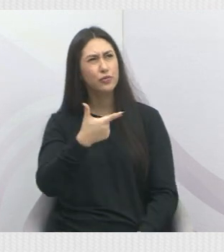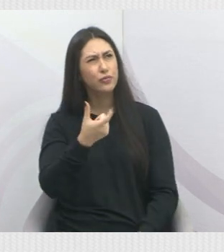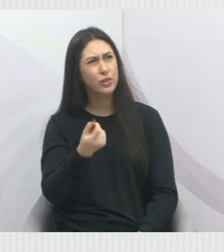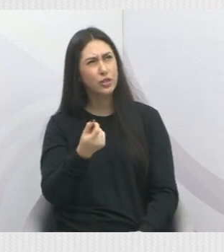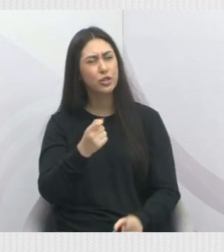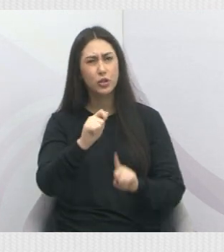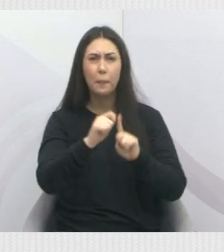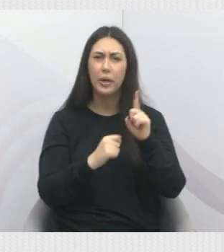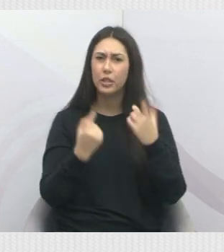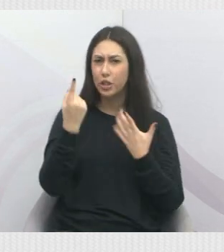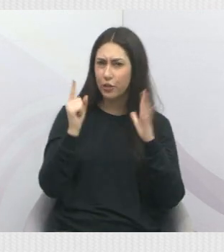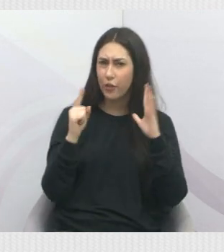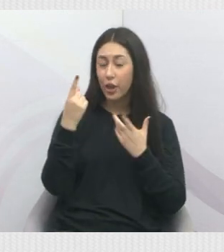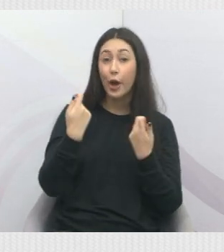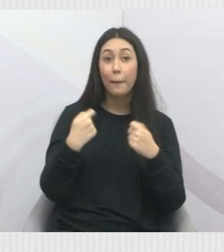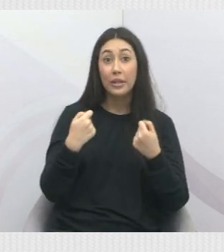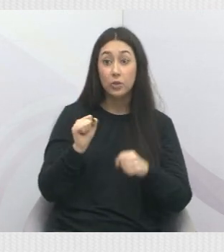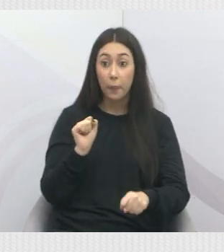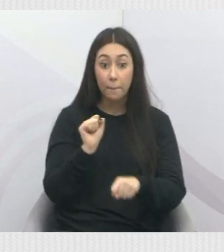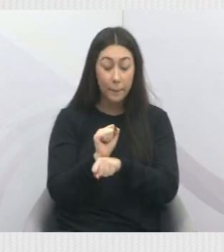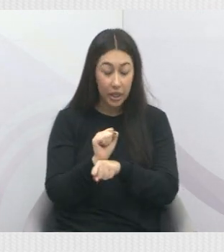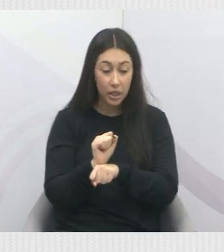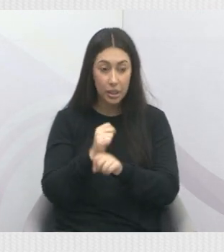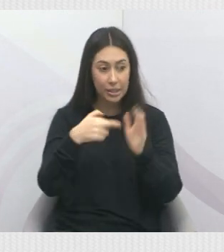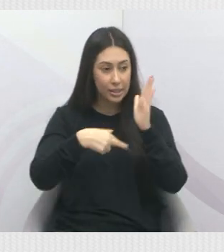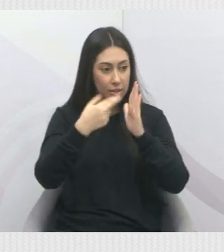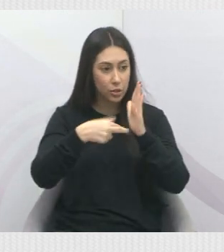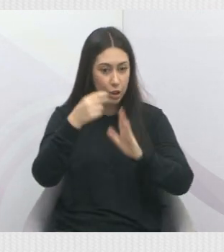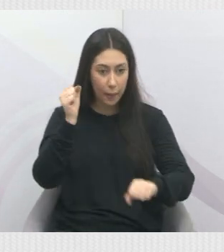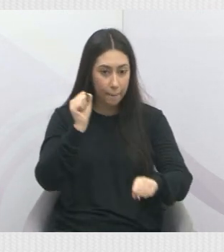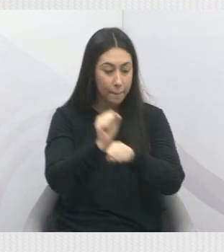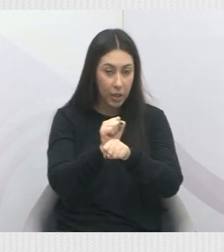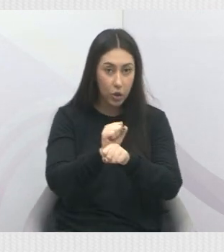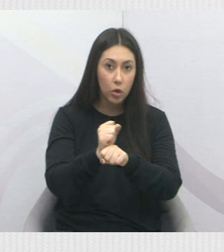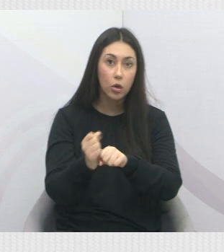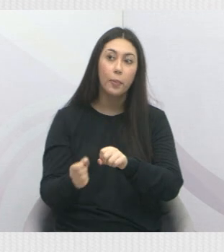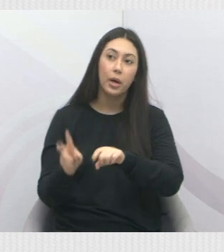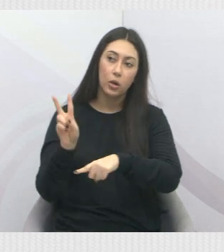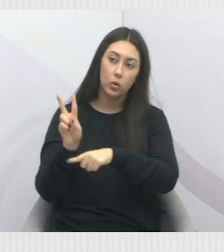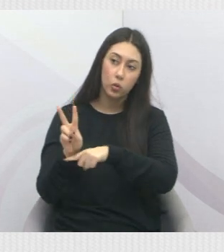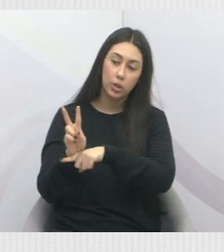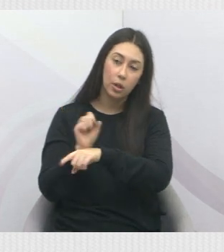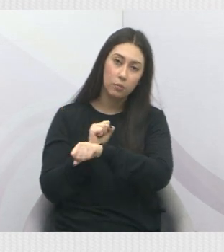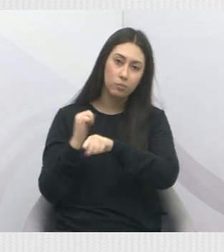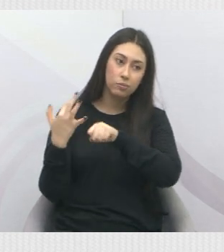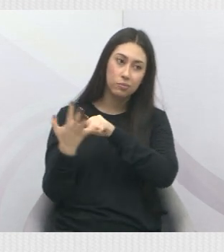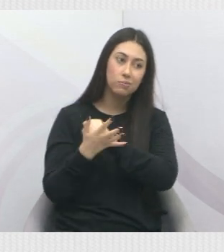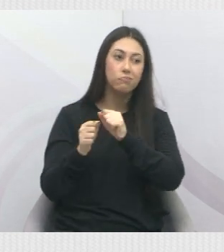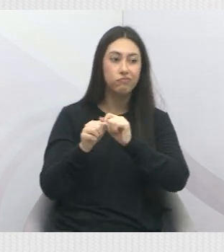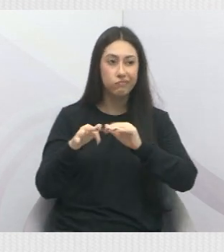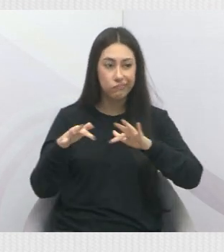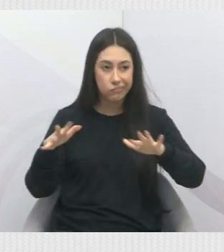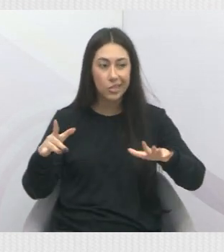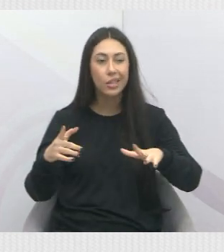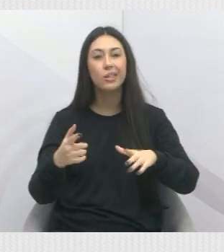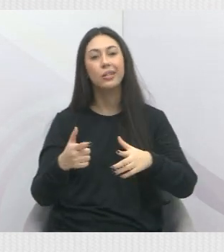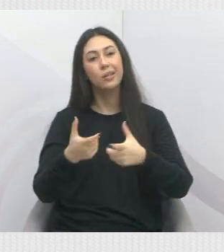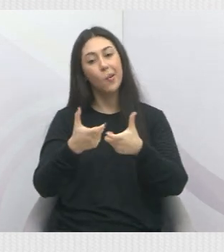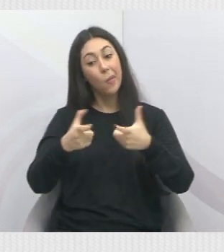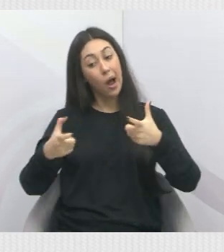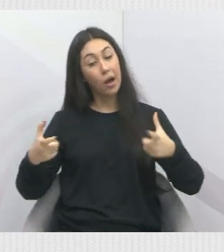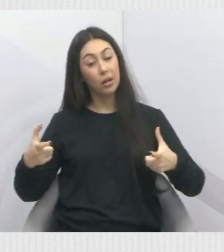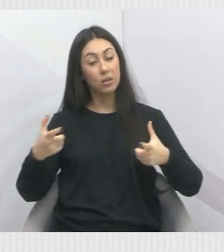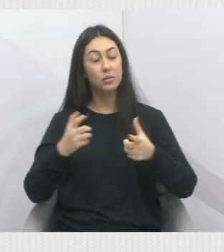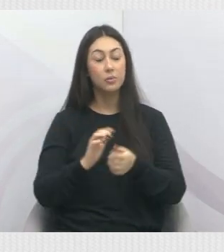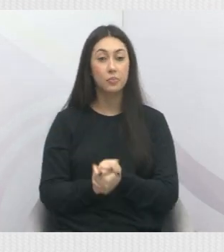que parar as cirurgias eletivas para dar conta da pandemia, e do boom aí de contaminação que a gente teve no primeiro